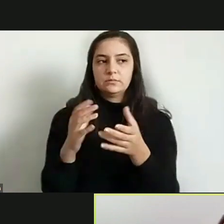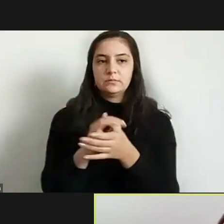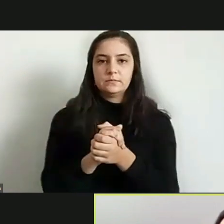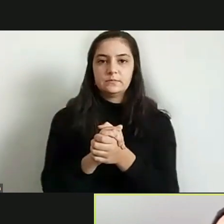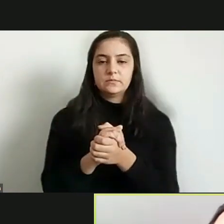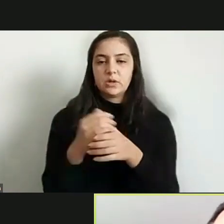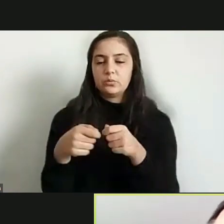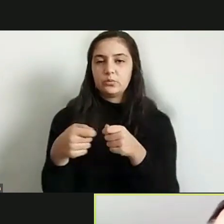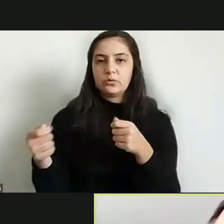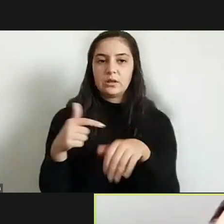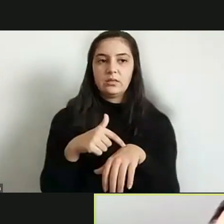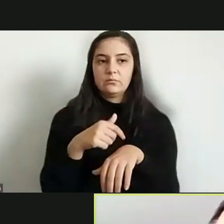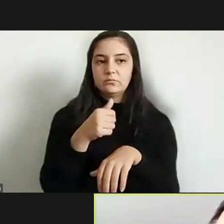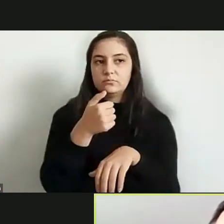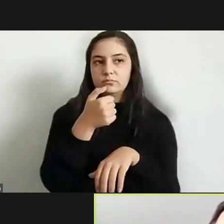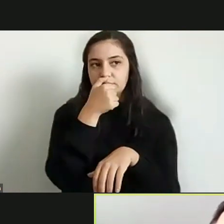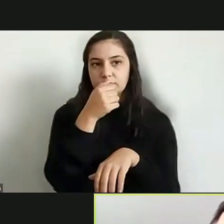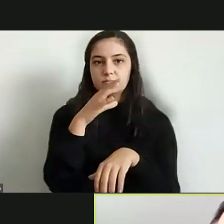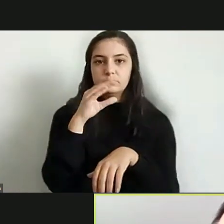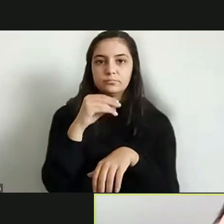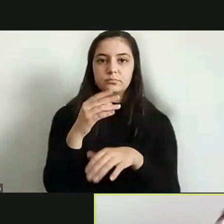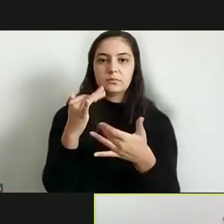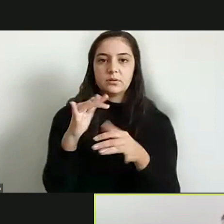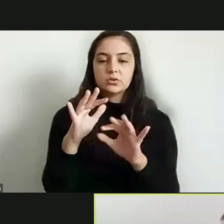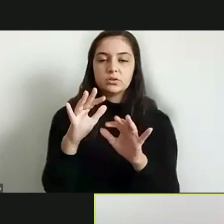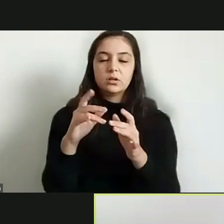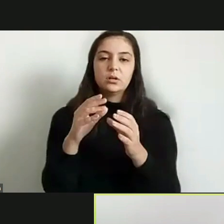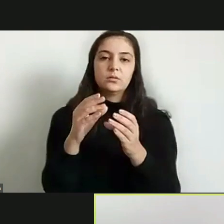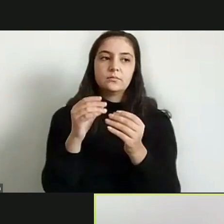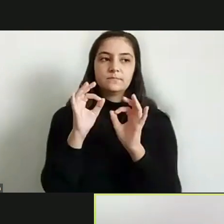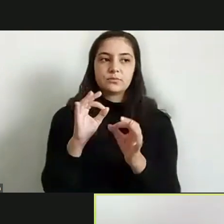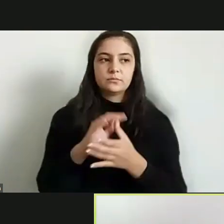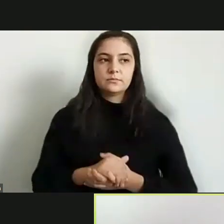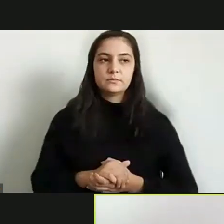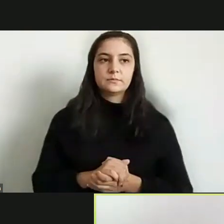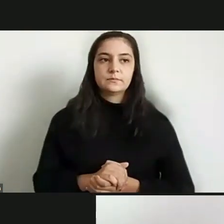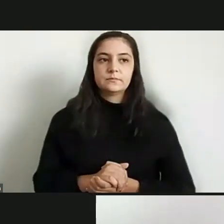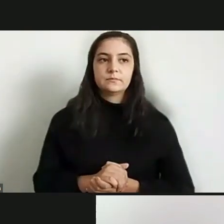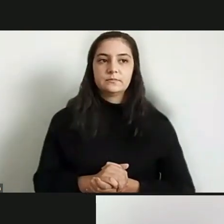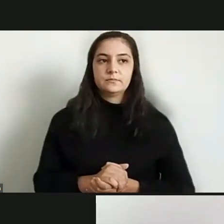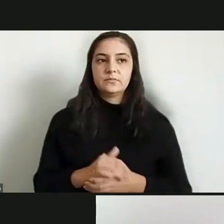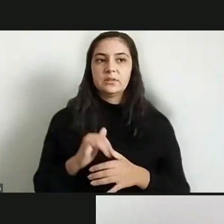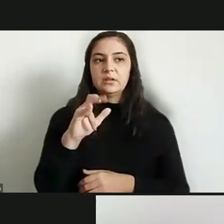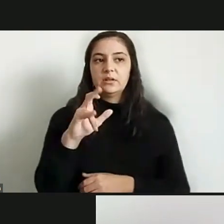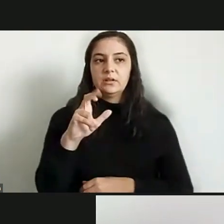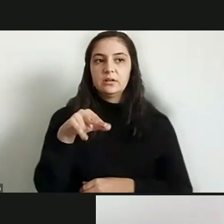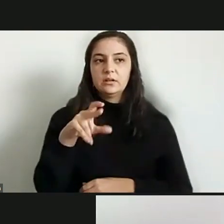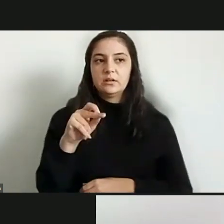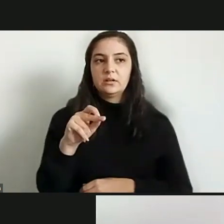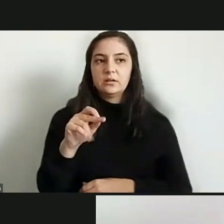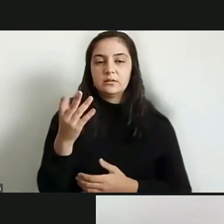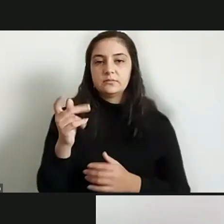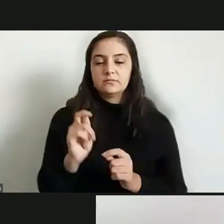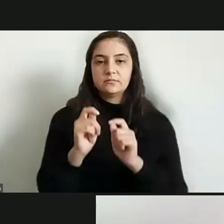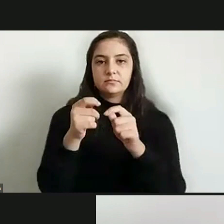mais além porque já não temos tempo, mas pronto, ficava por aqui e agradeço naturalmente a vossa atenção. Irina, passo também a